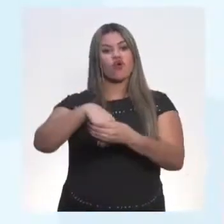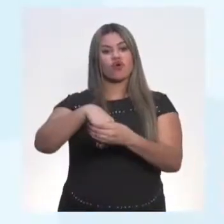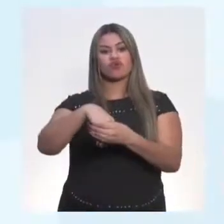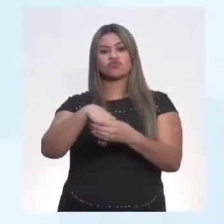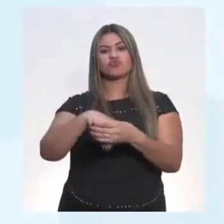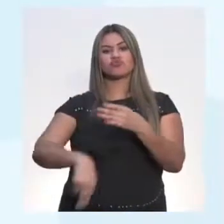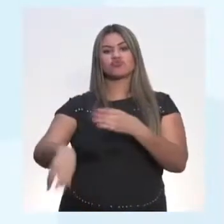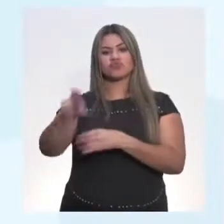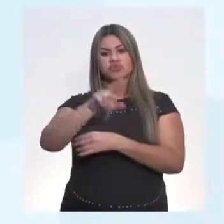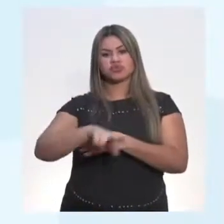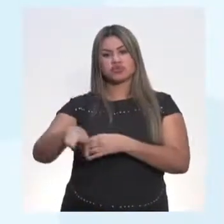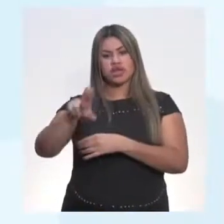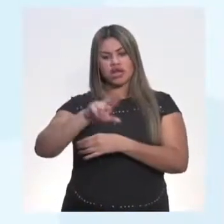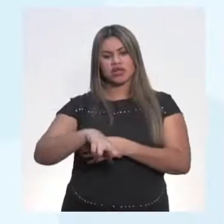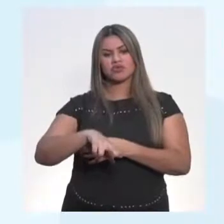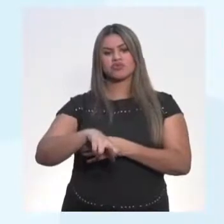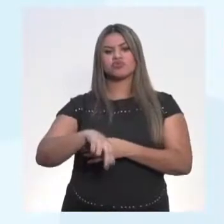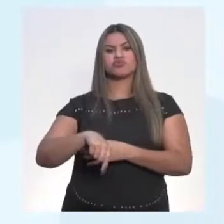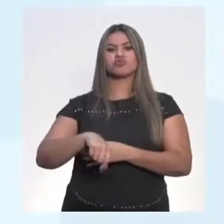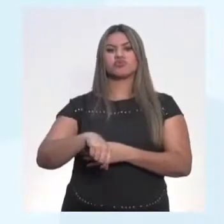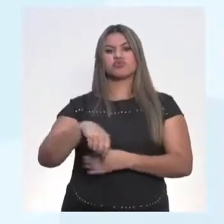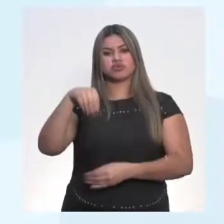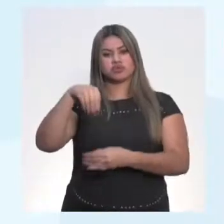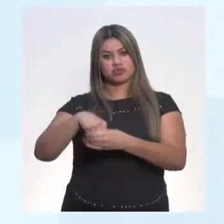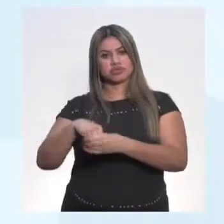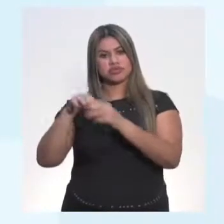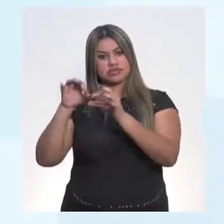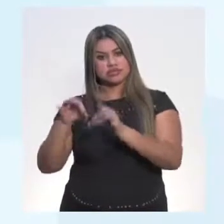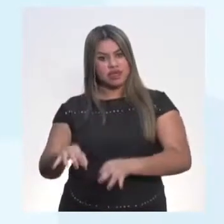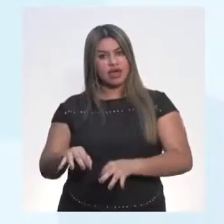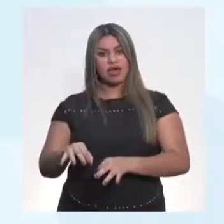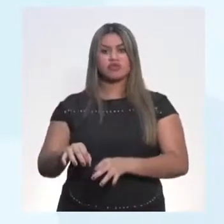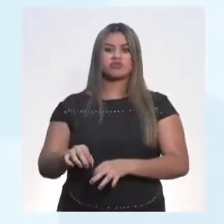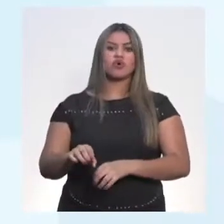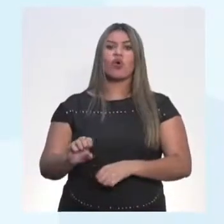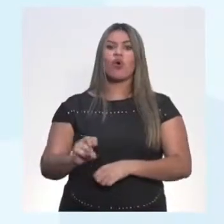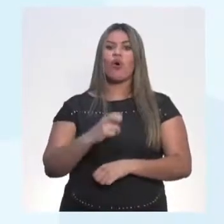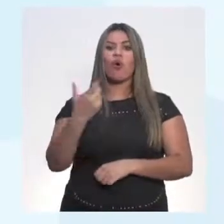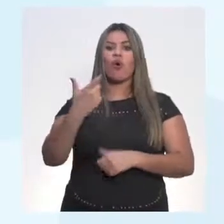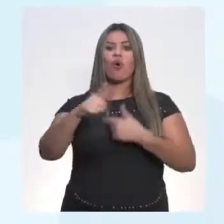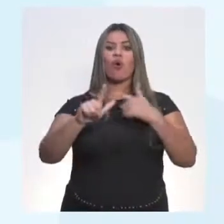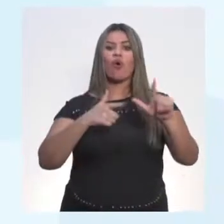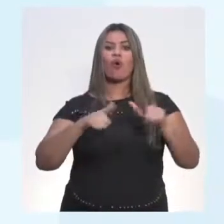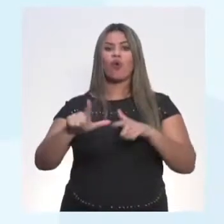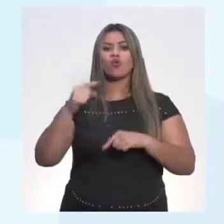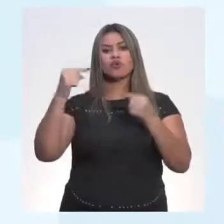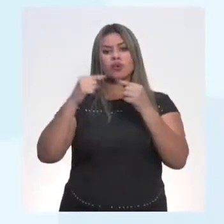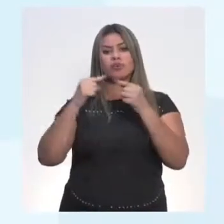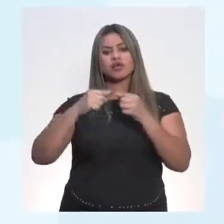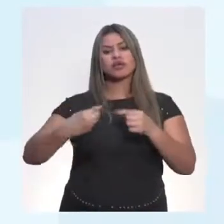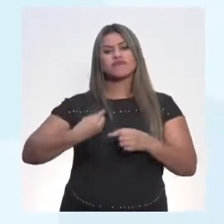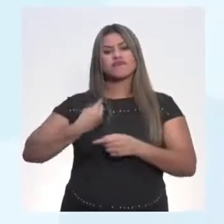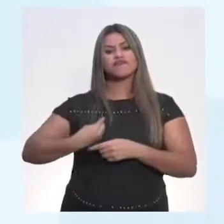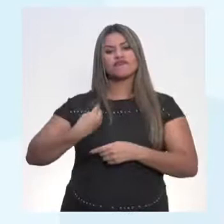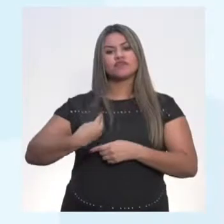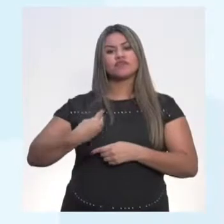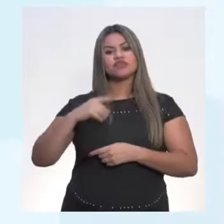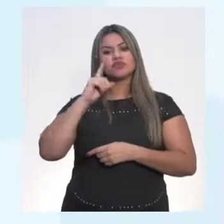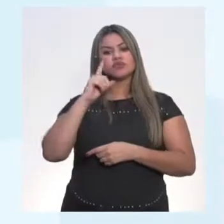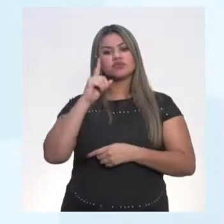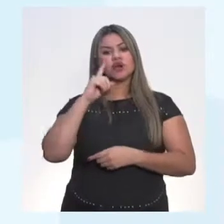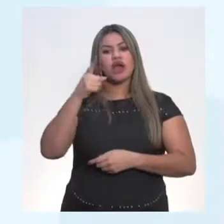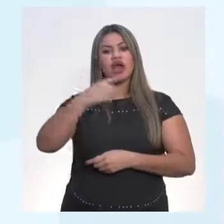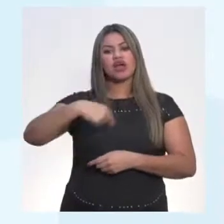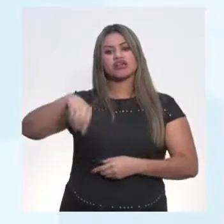voto só é usado nas eleições oficiais em quais outros momentos da nossa vida cotidiana